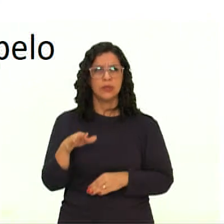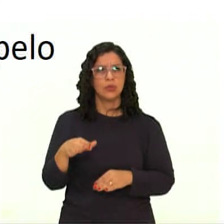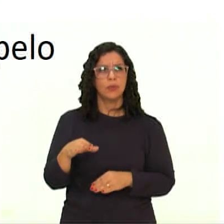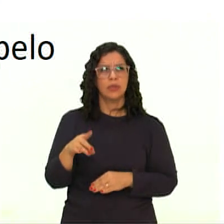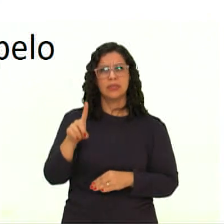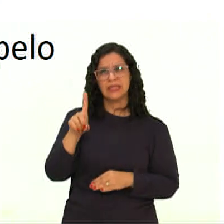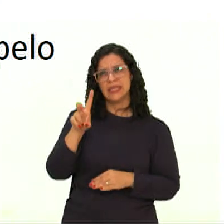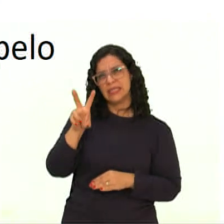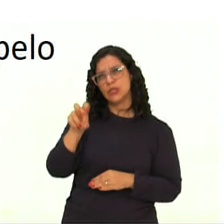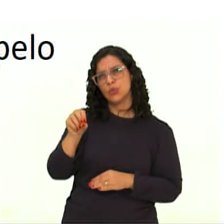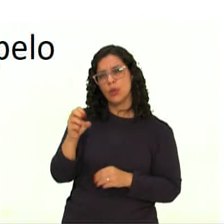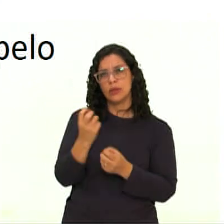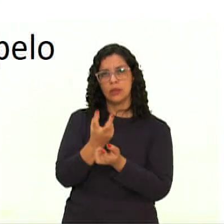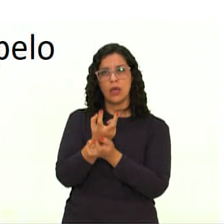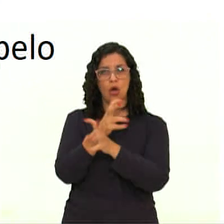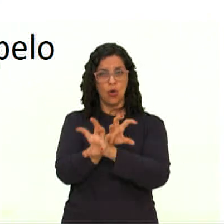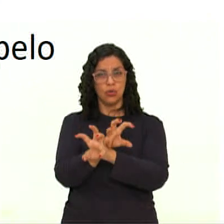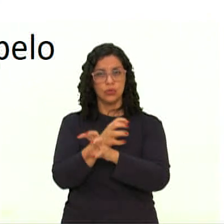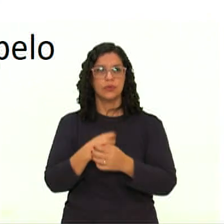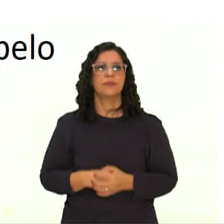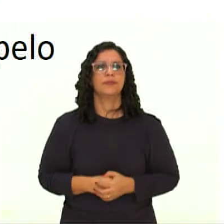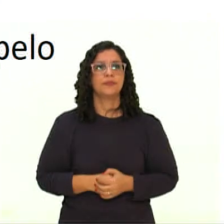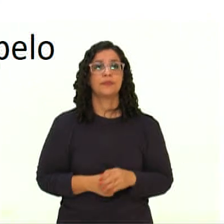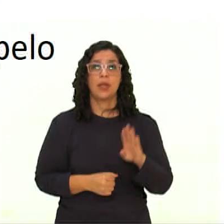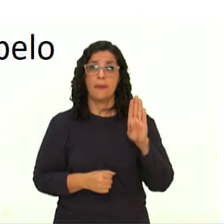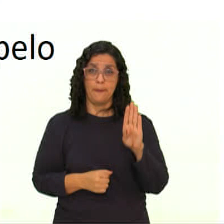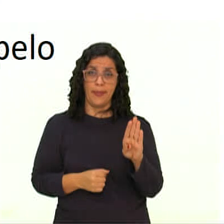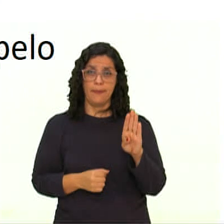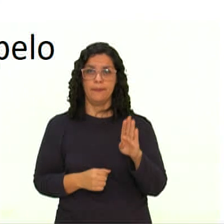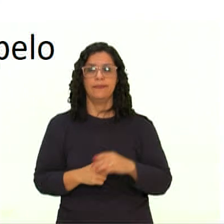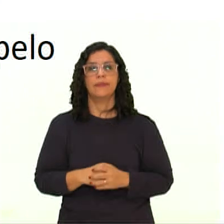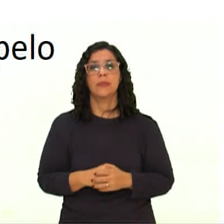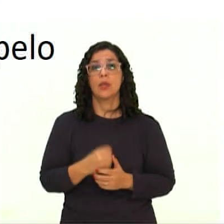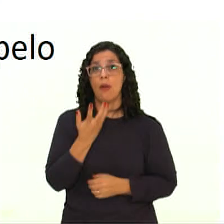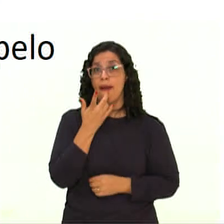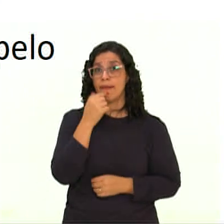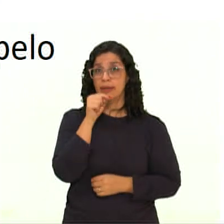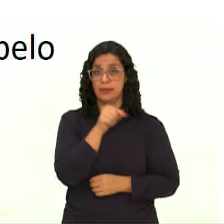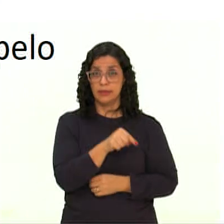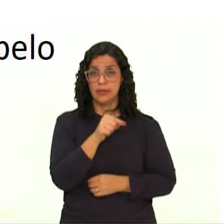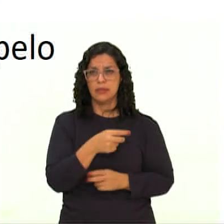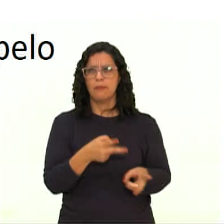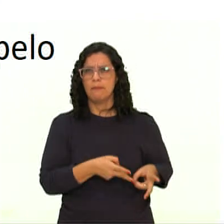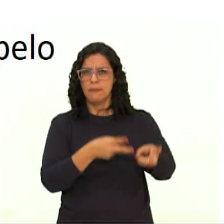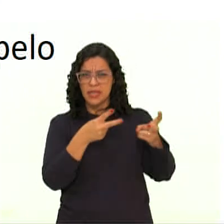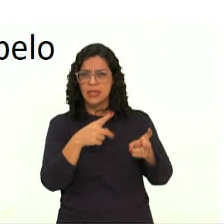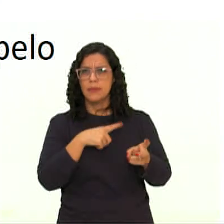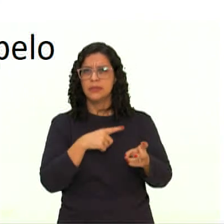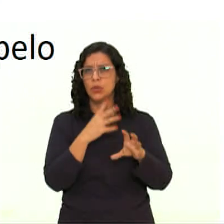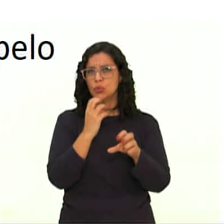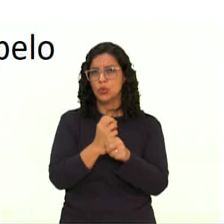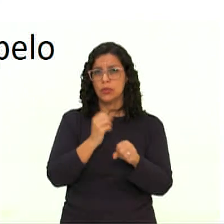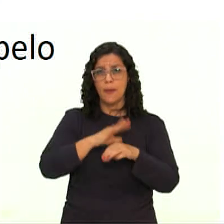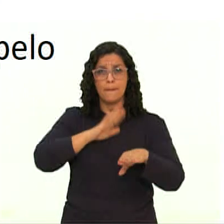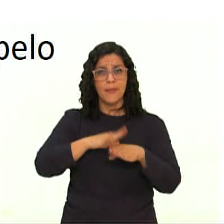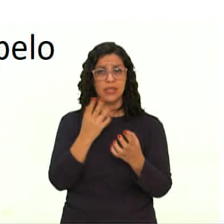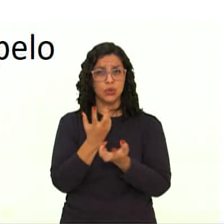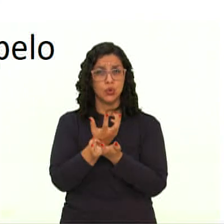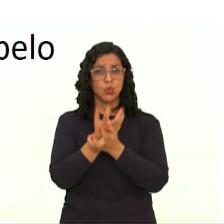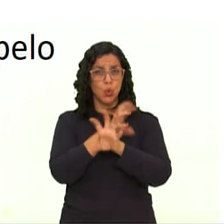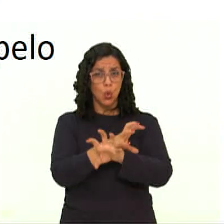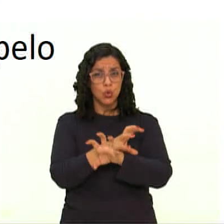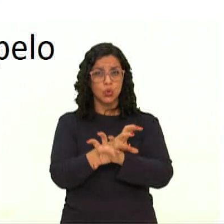aproximadamente 150 ossos. Letra B. Em uma criança, observa-se um número maior de ossos